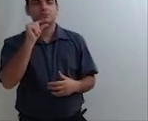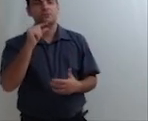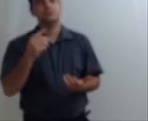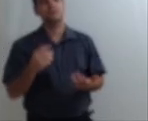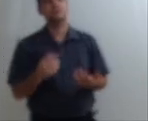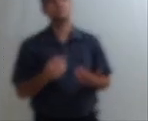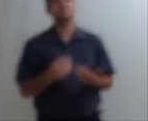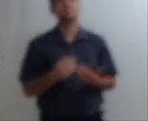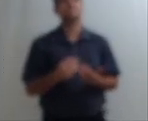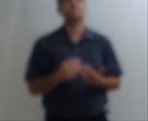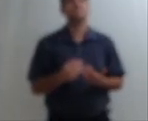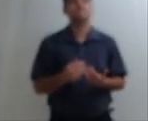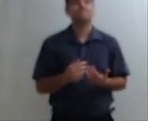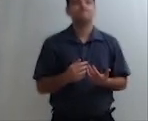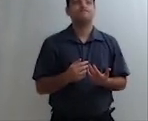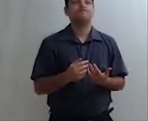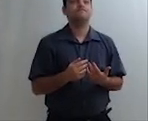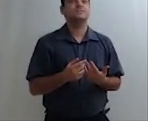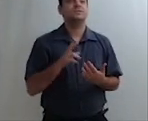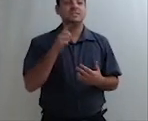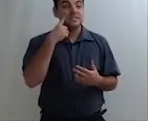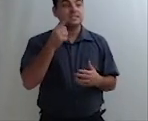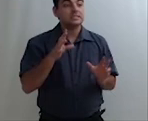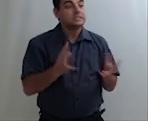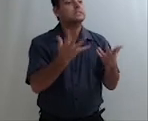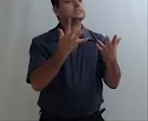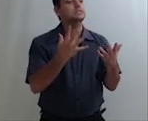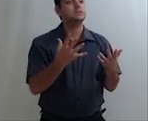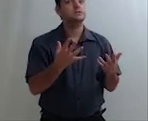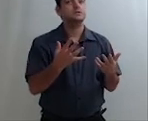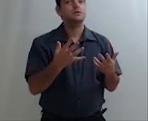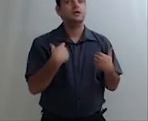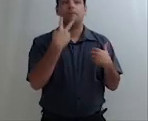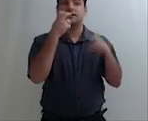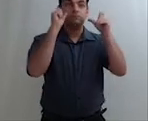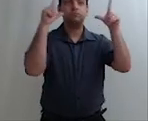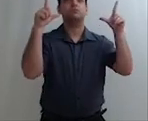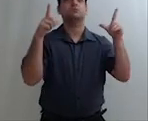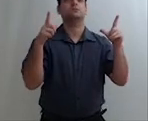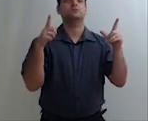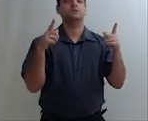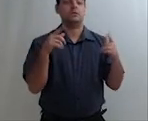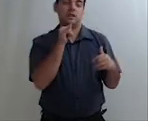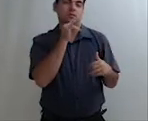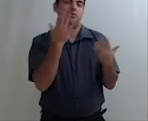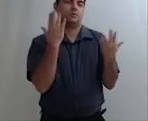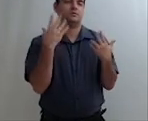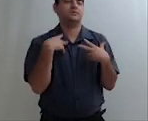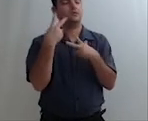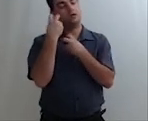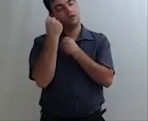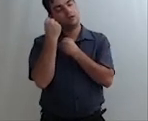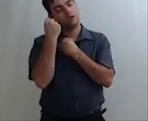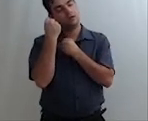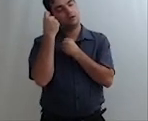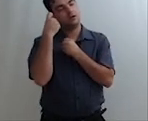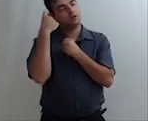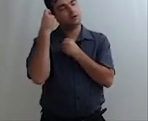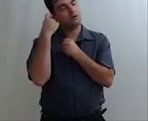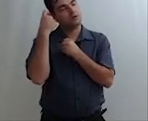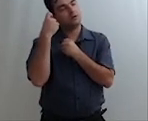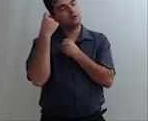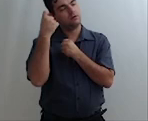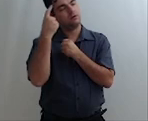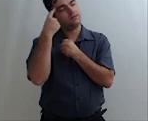pessoa instada a reconhecer ela reabre às vezes durante a noite eu por exemplo preocupada com a minha sustentação